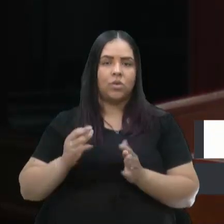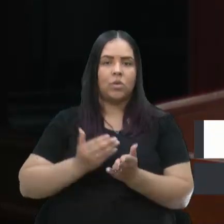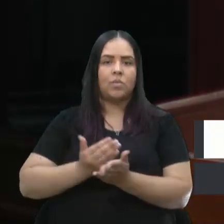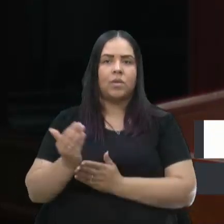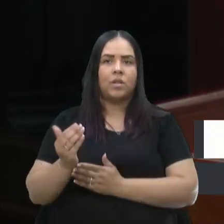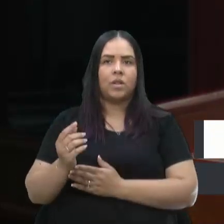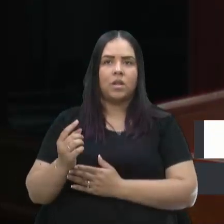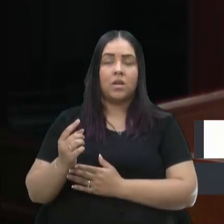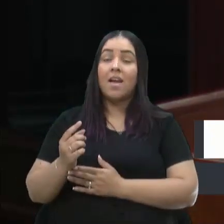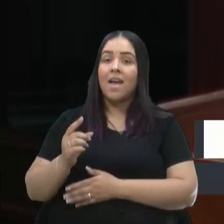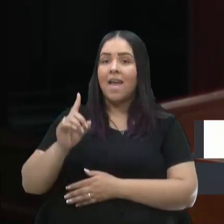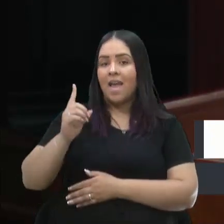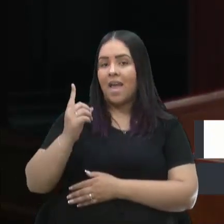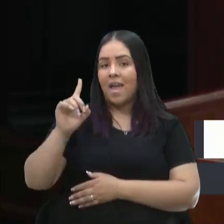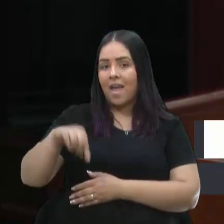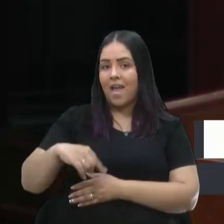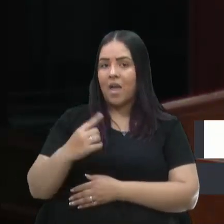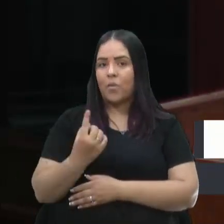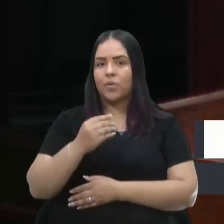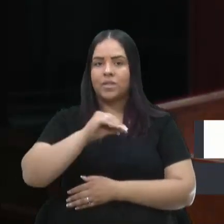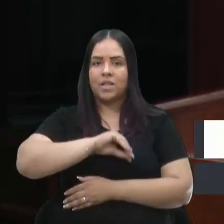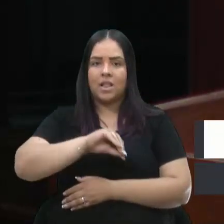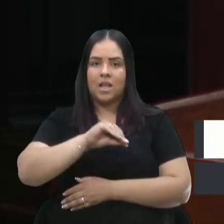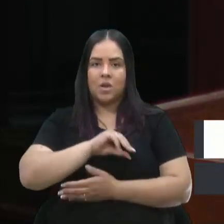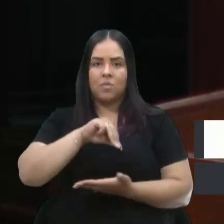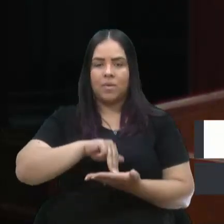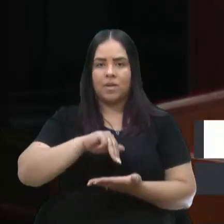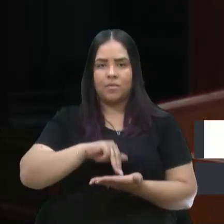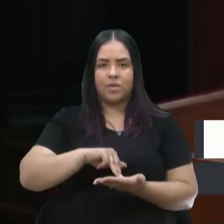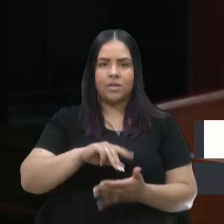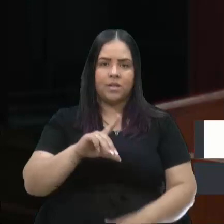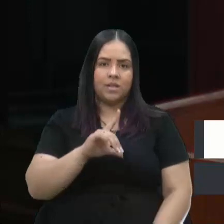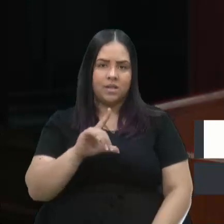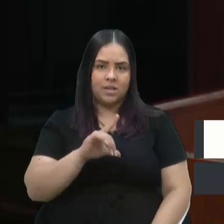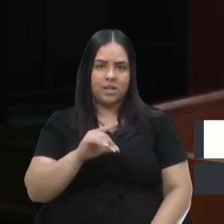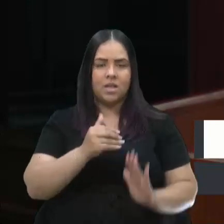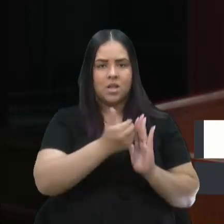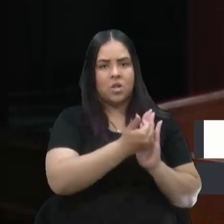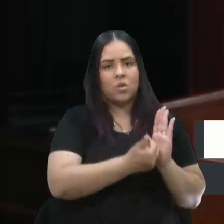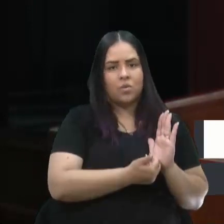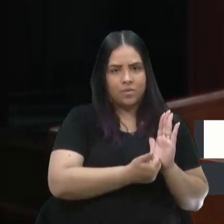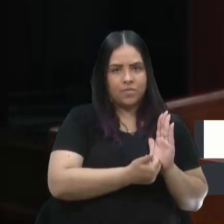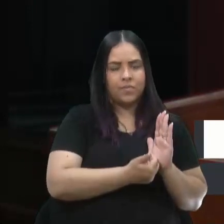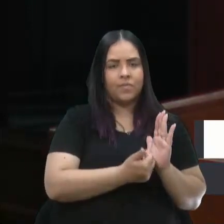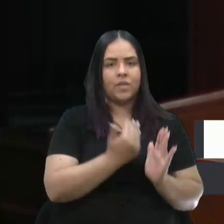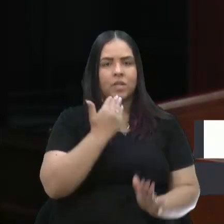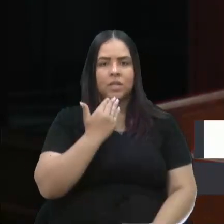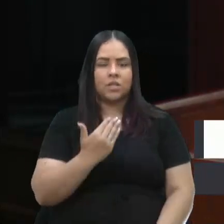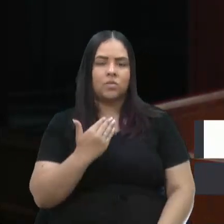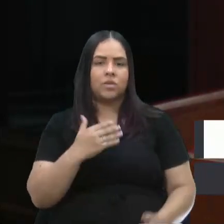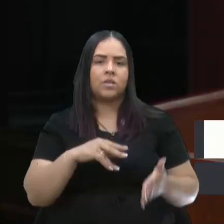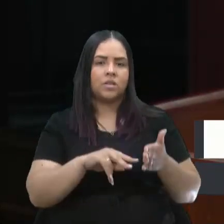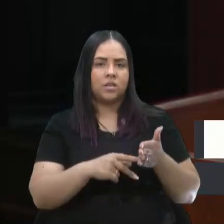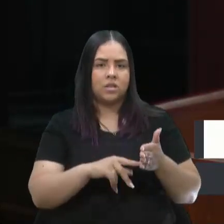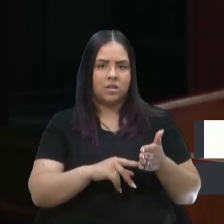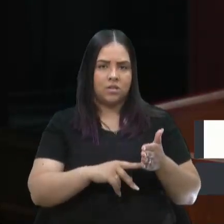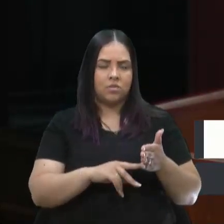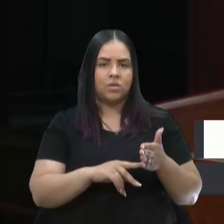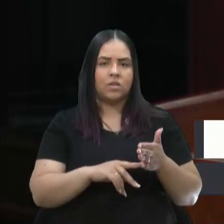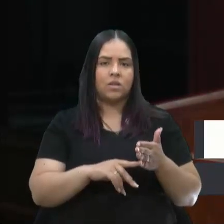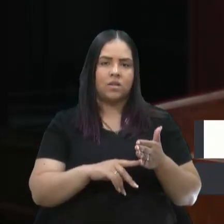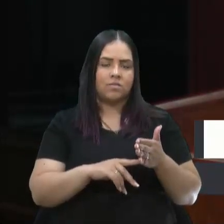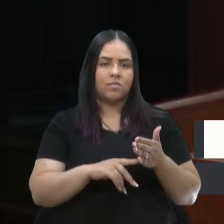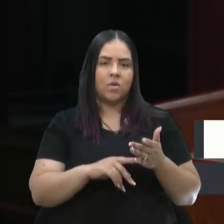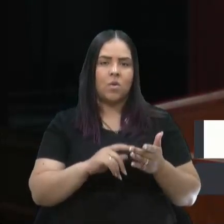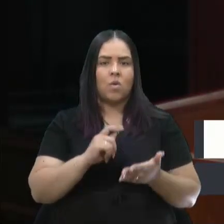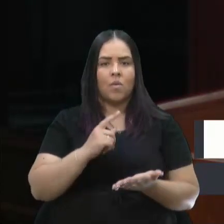era de 1 salário mínimo. A partir de 1 salário mínimo, teria esse desconto. A pedido do sindicato, foi negociado, então, e